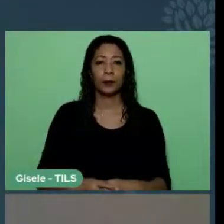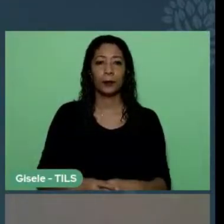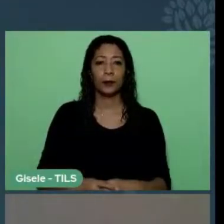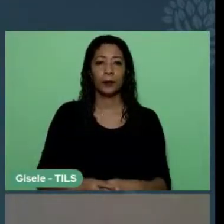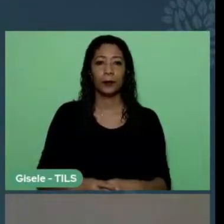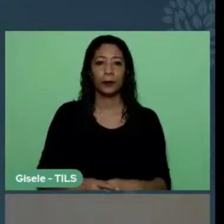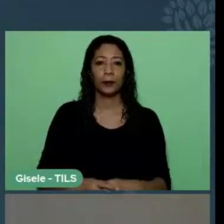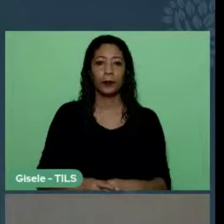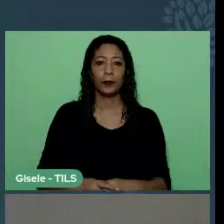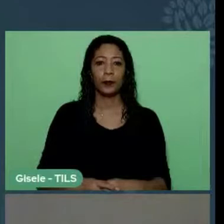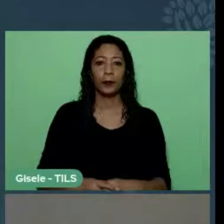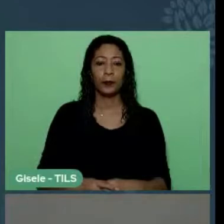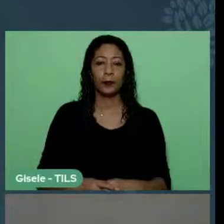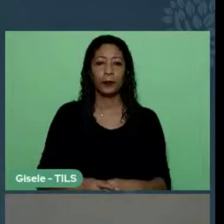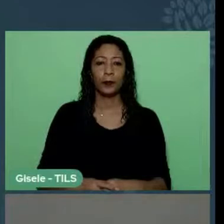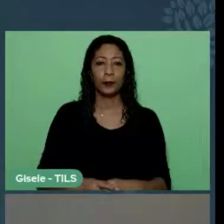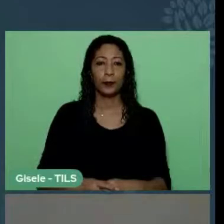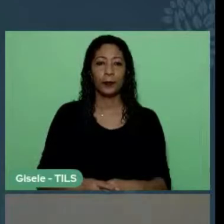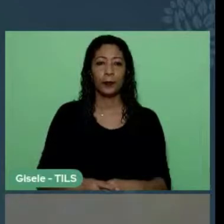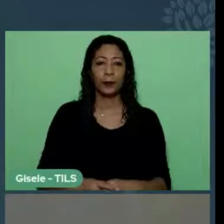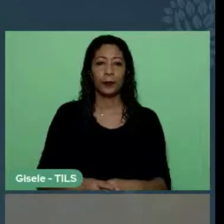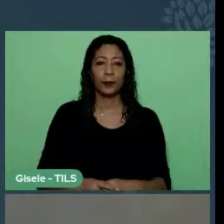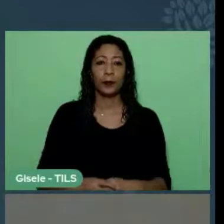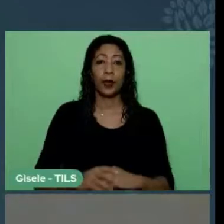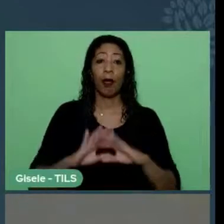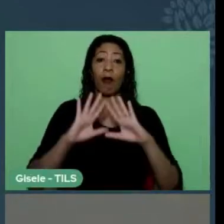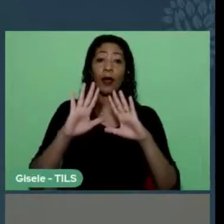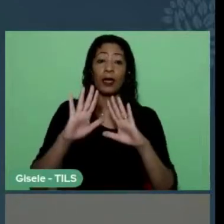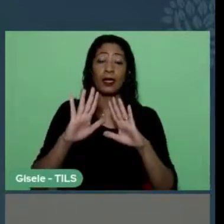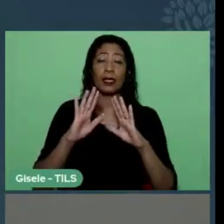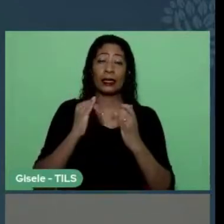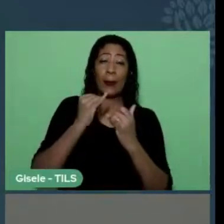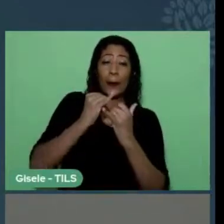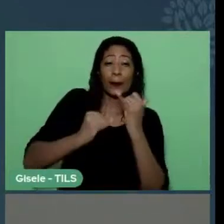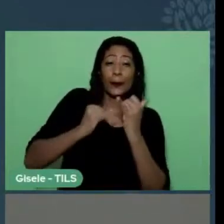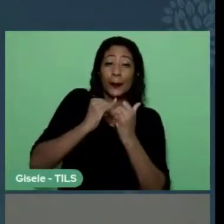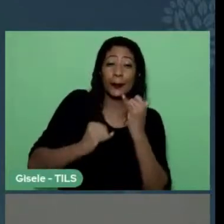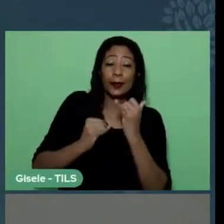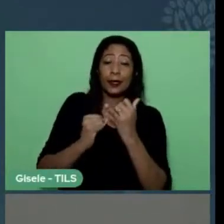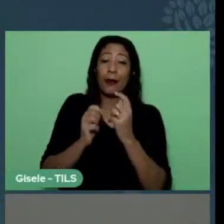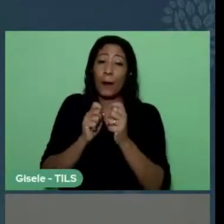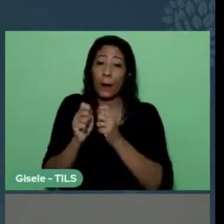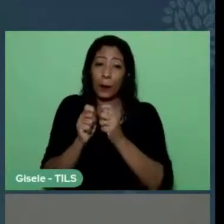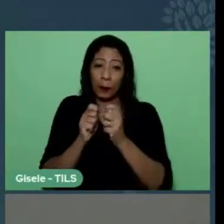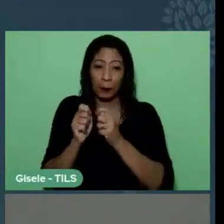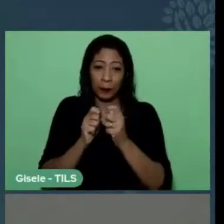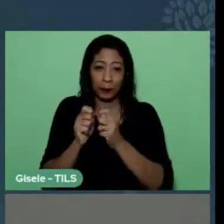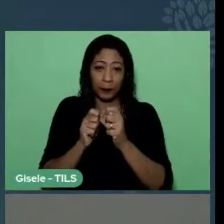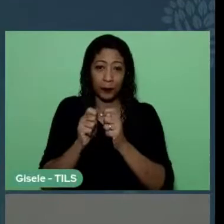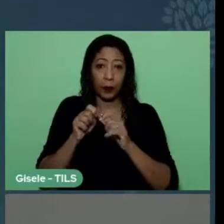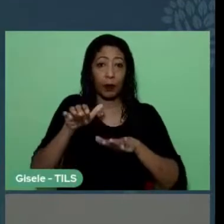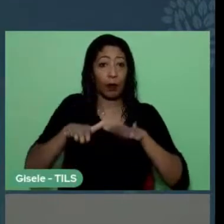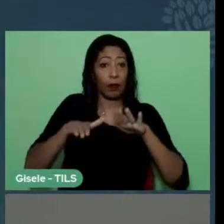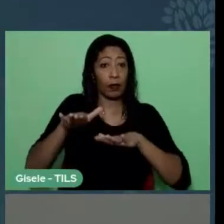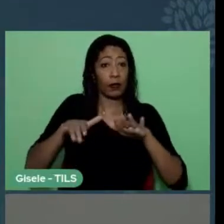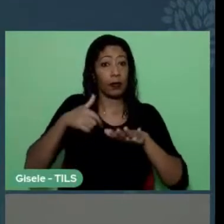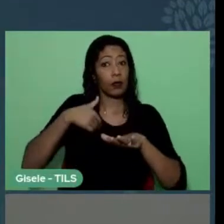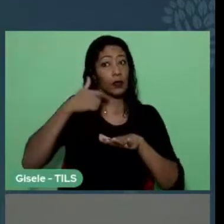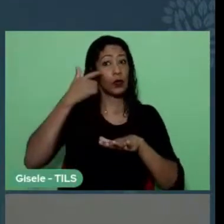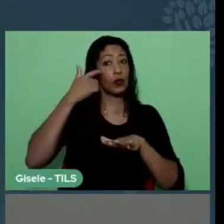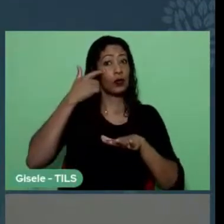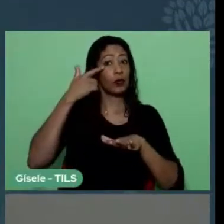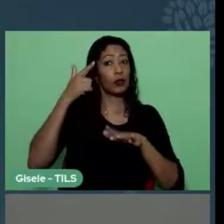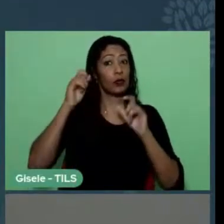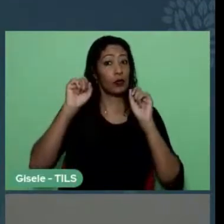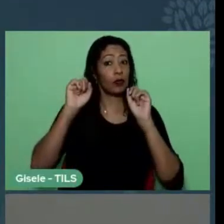esse paciente pode ter. Se o paciente estiver parcialmente controlado, eu talvez tenha que começar